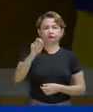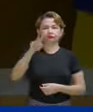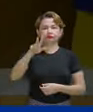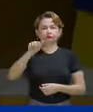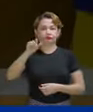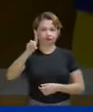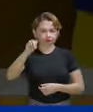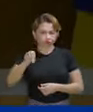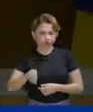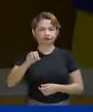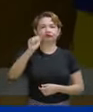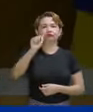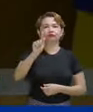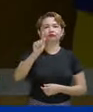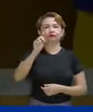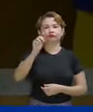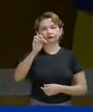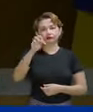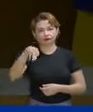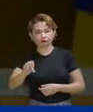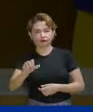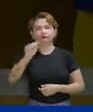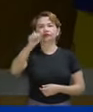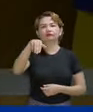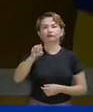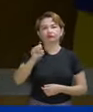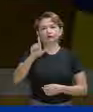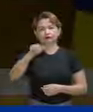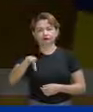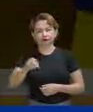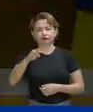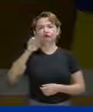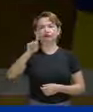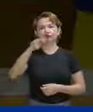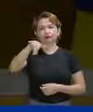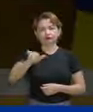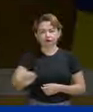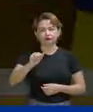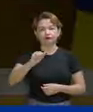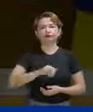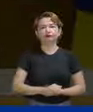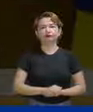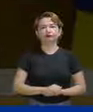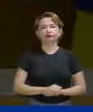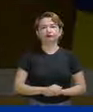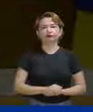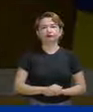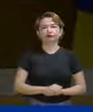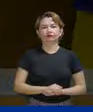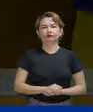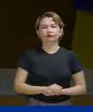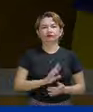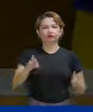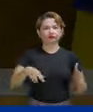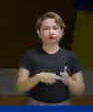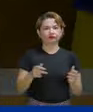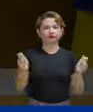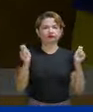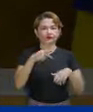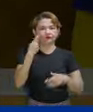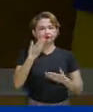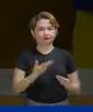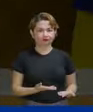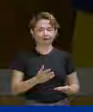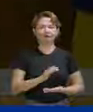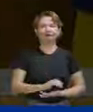Rivaldo Valente, Agostinho Silvério, Anselmo Gonçalves, Tina Souza, e o relator está